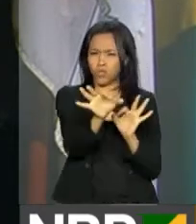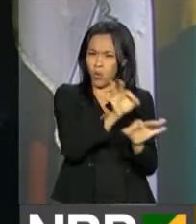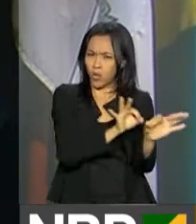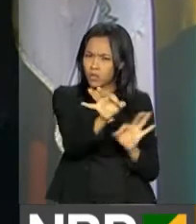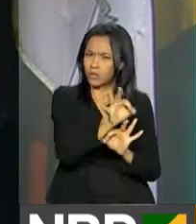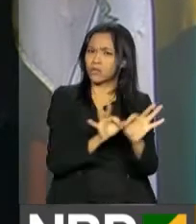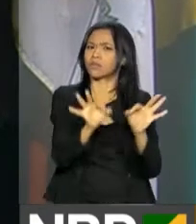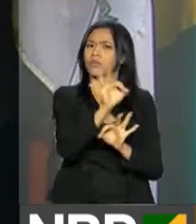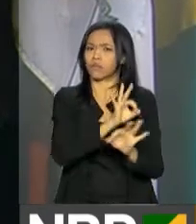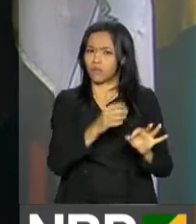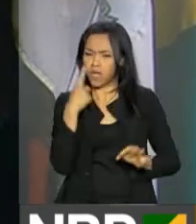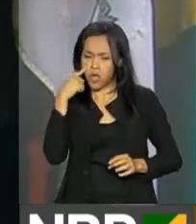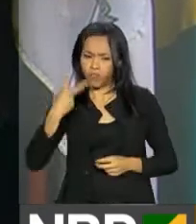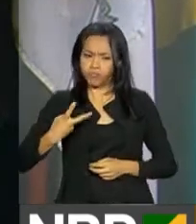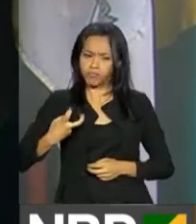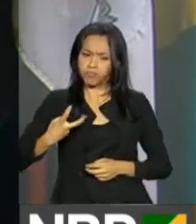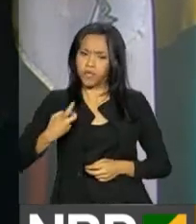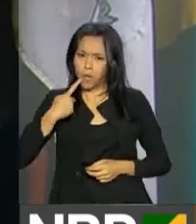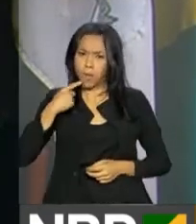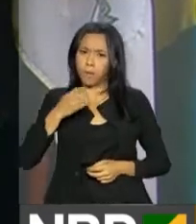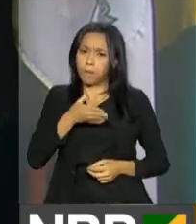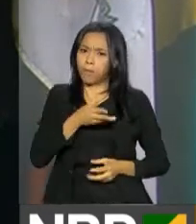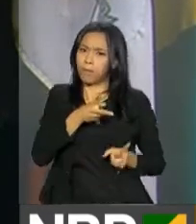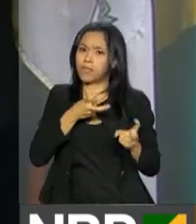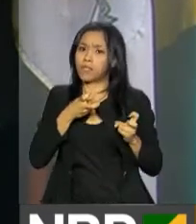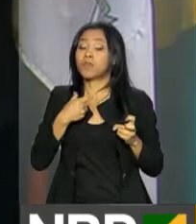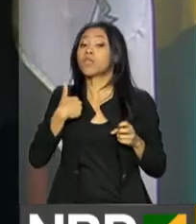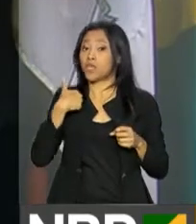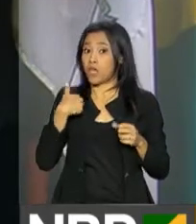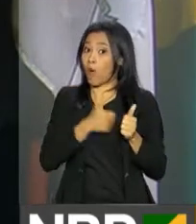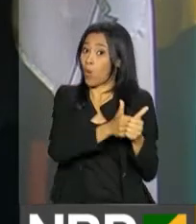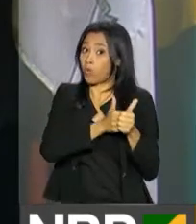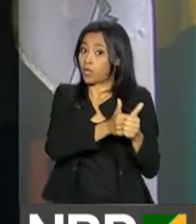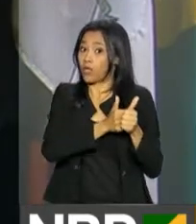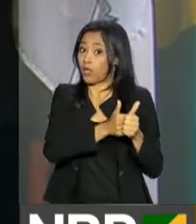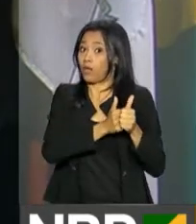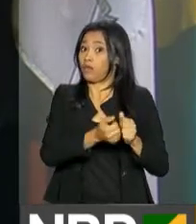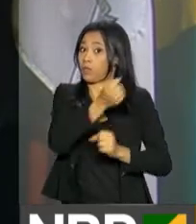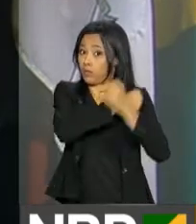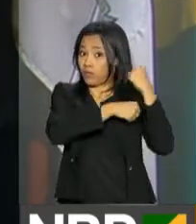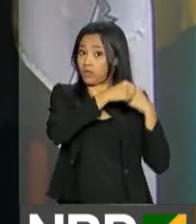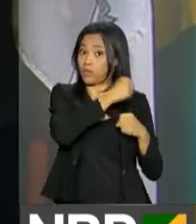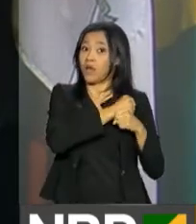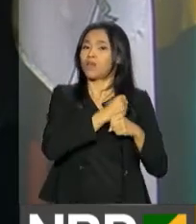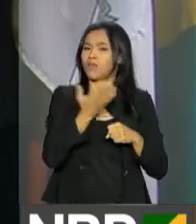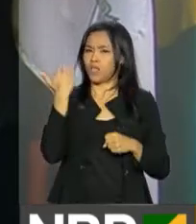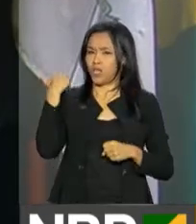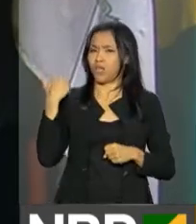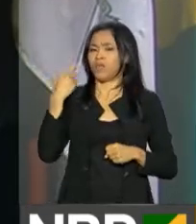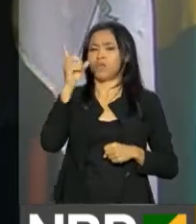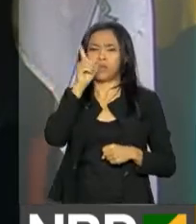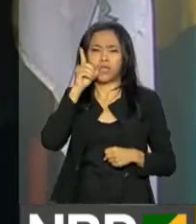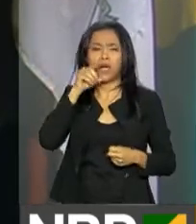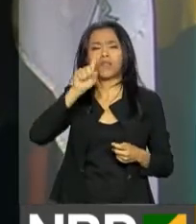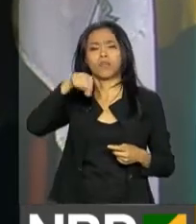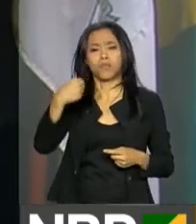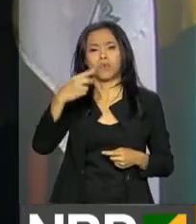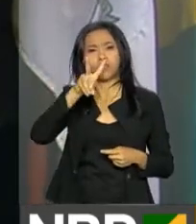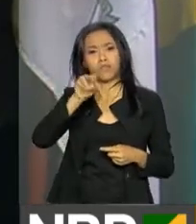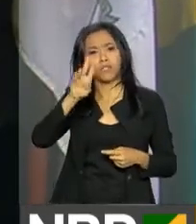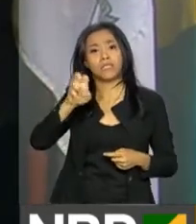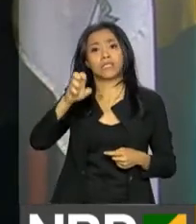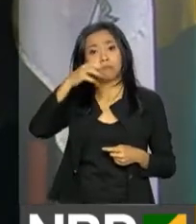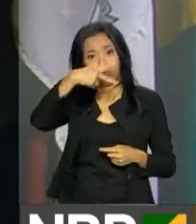e ouço porque acompanhei no passado quando o presidente da câmara dos deputados nas várias ocasiões e depois como vice-presidente agora